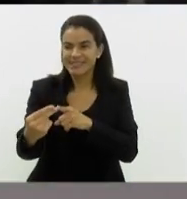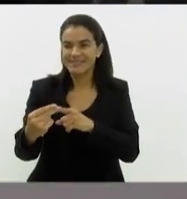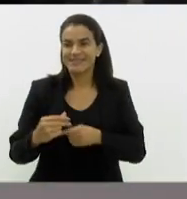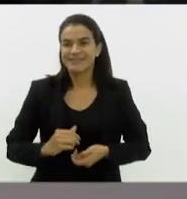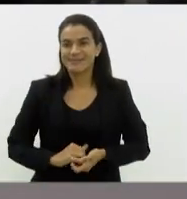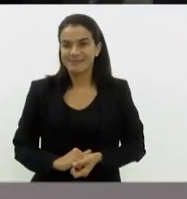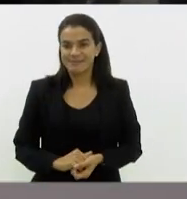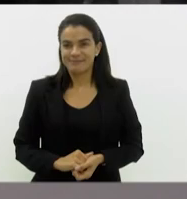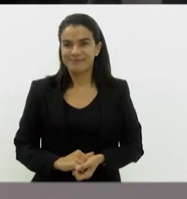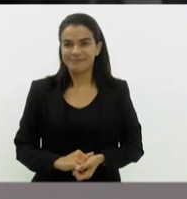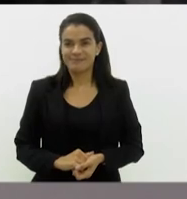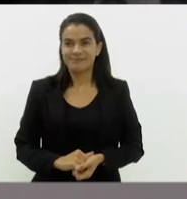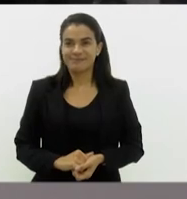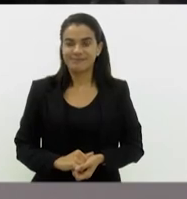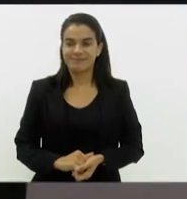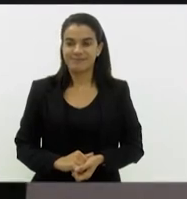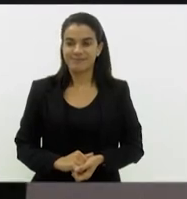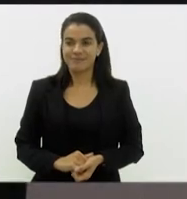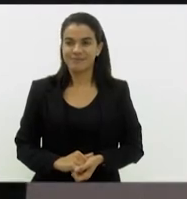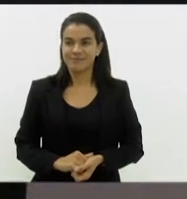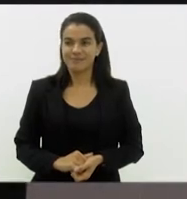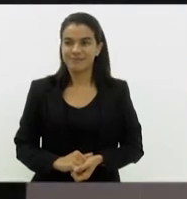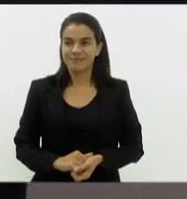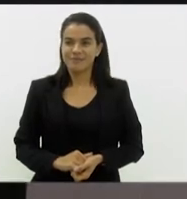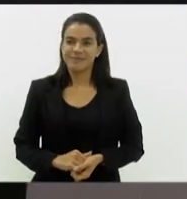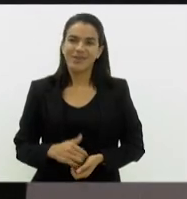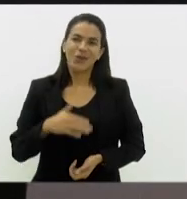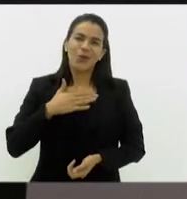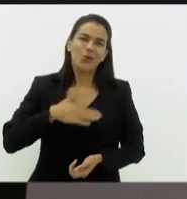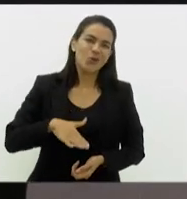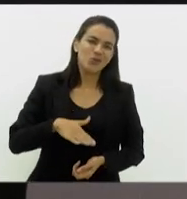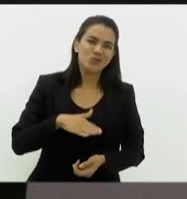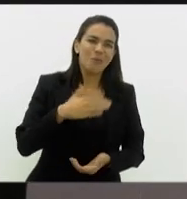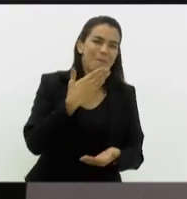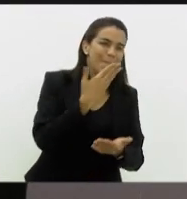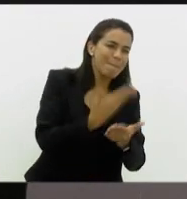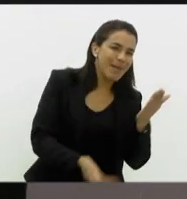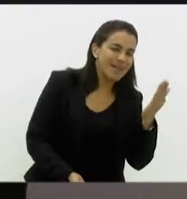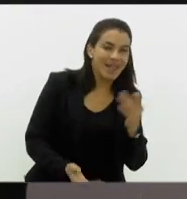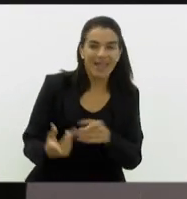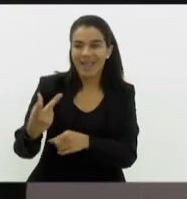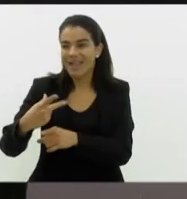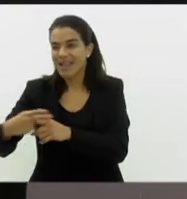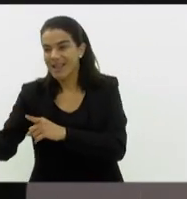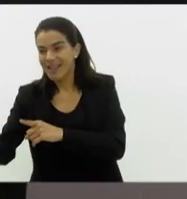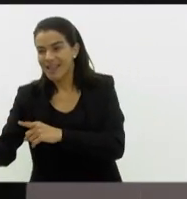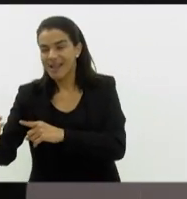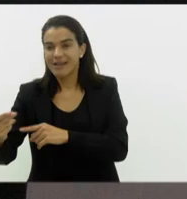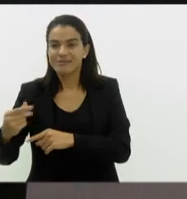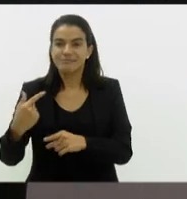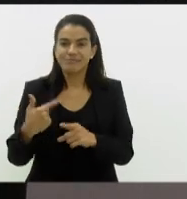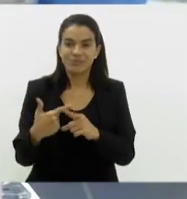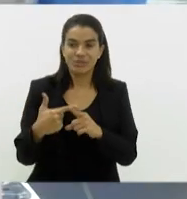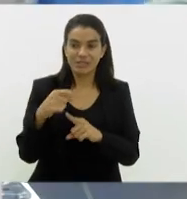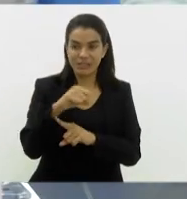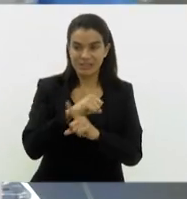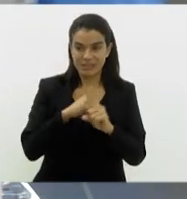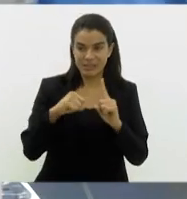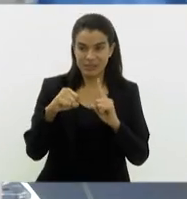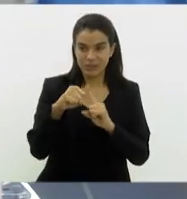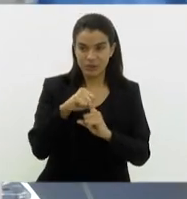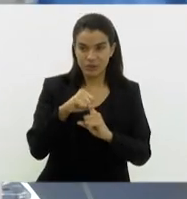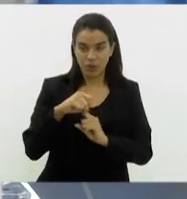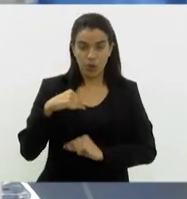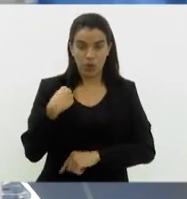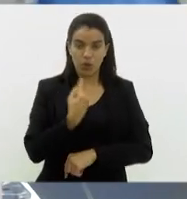amanhã eh eu não gosto do perder ou ganhar porque nessa nossa sociedade o papel que a gente